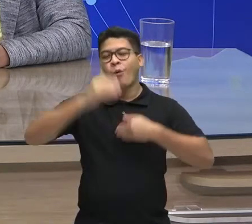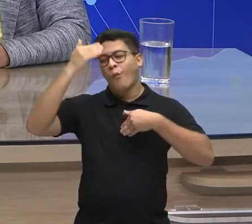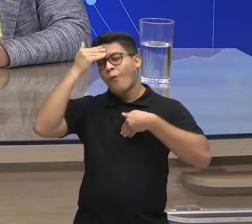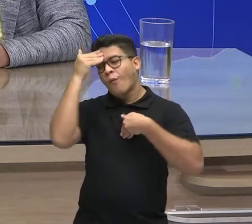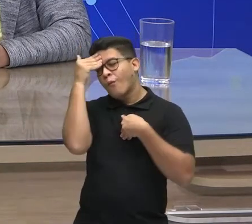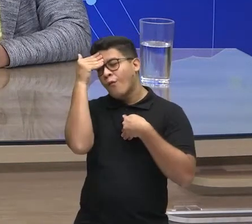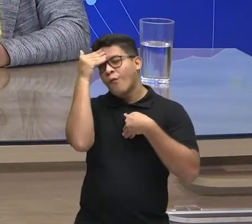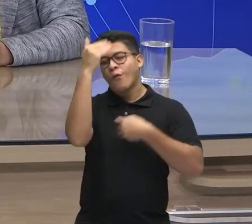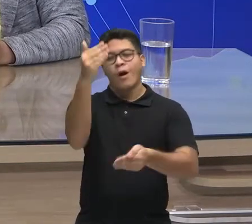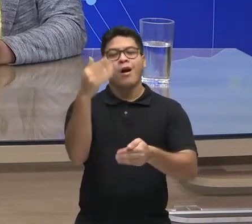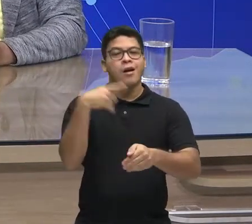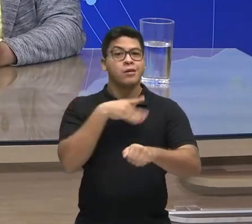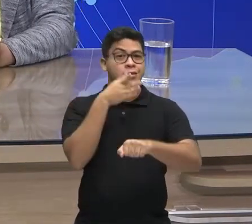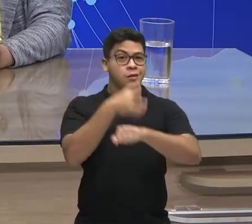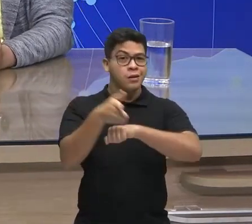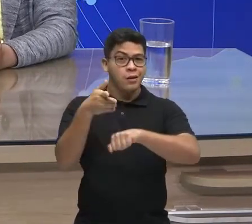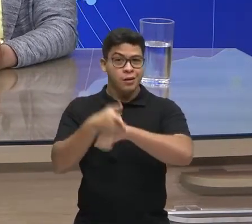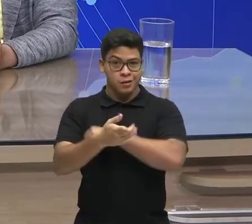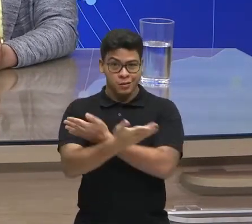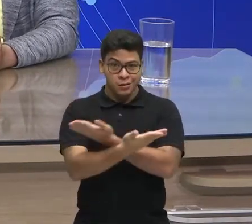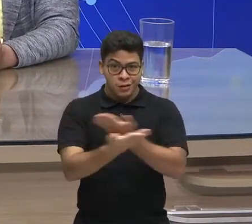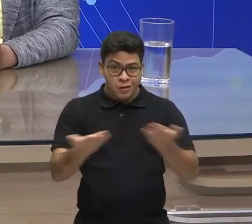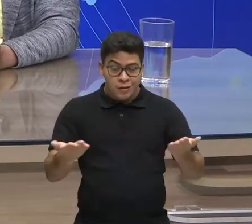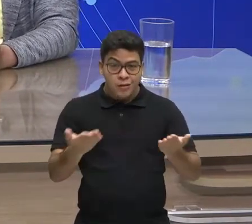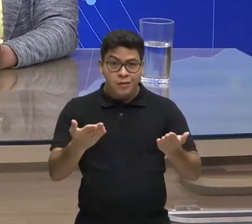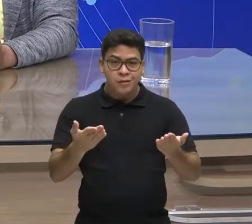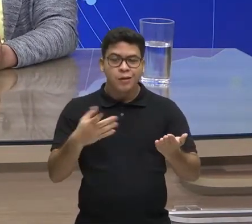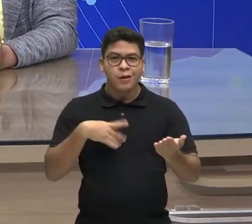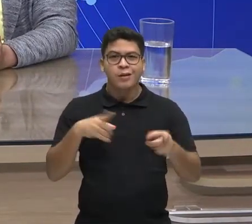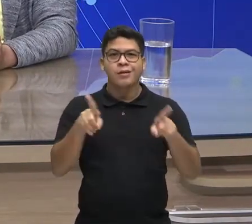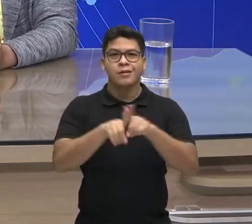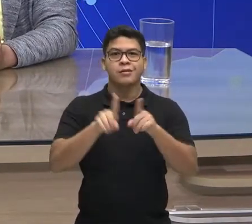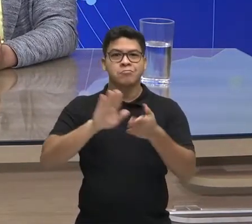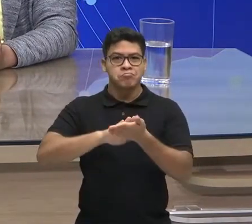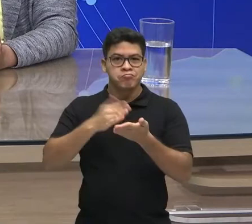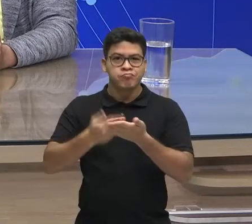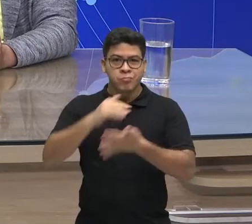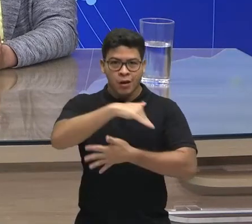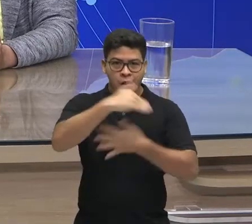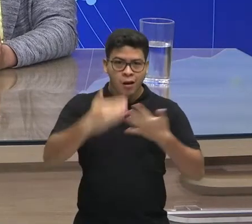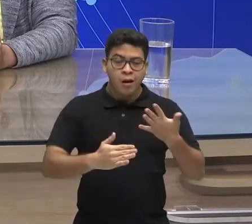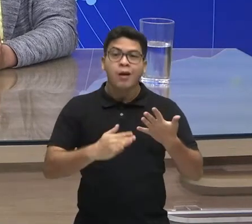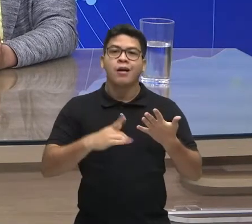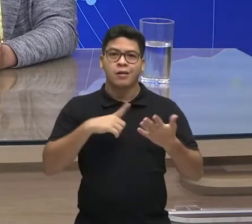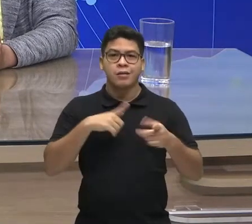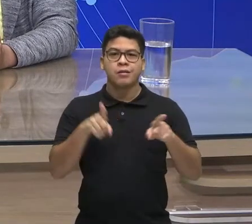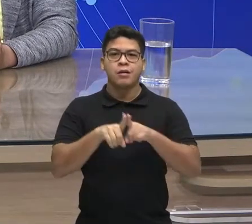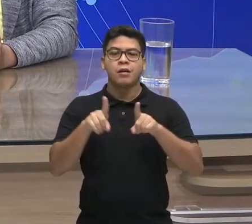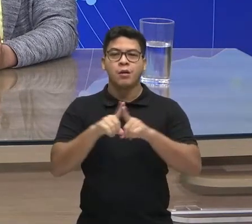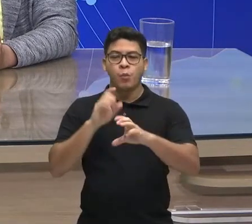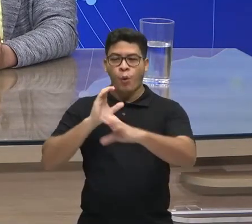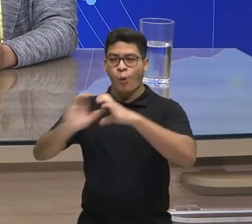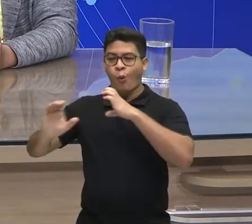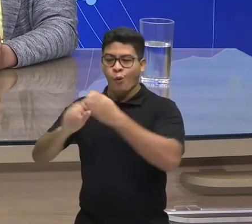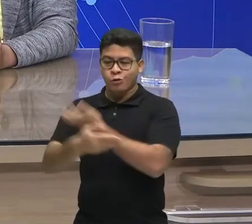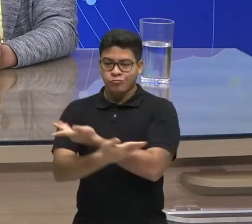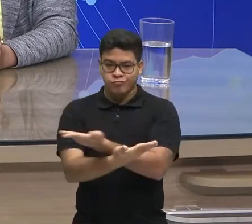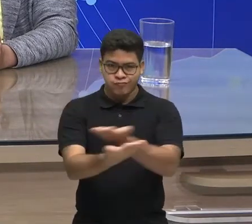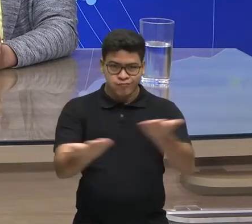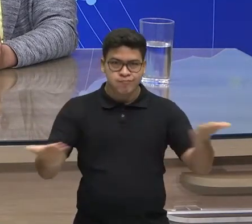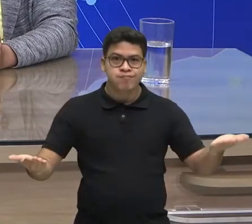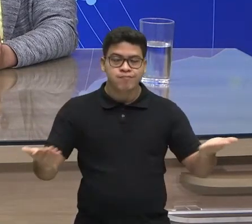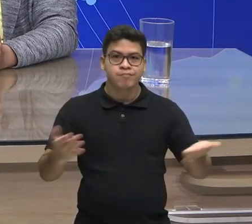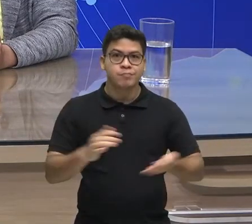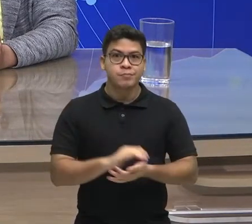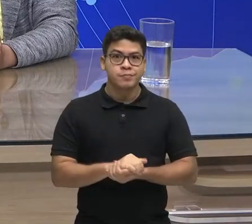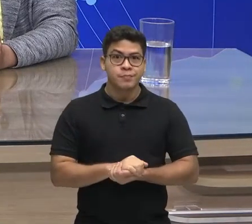a participação dos colegas que estão interpretando para que a comunicação chegue para todos. Eu peço